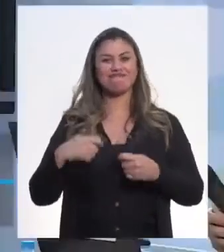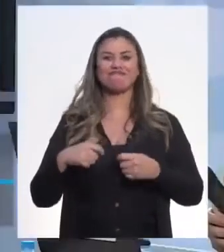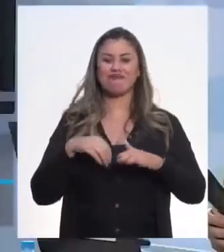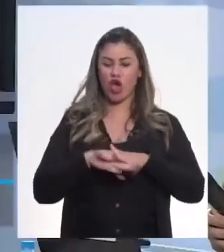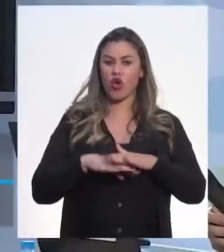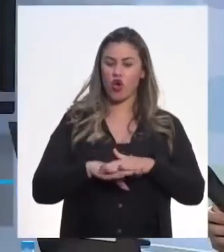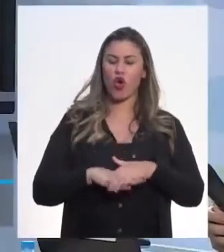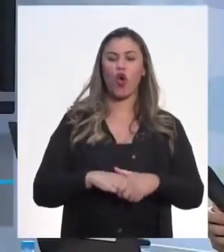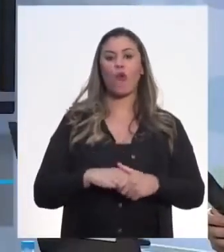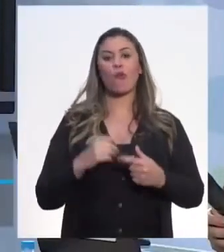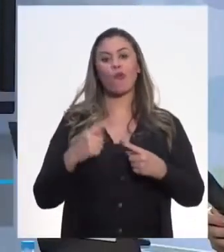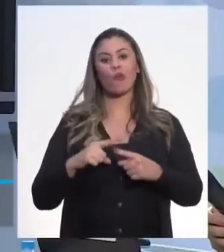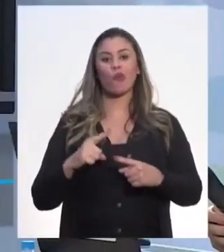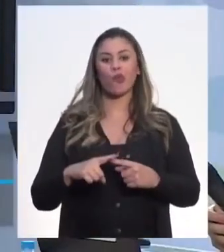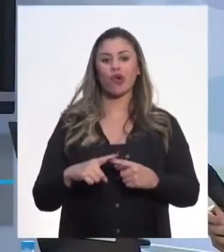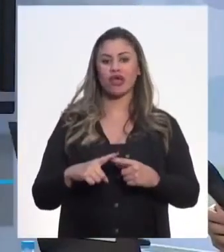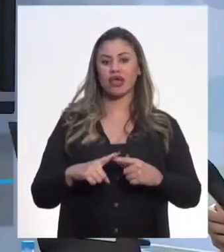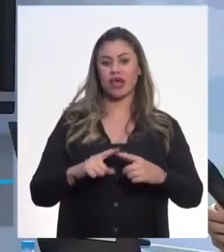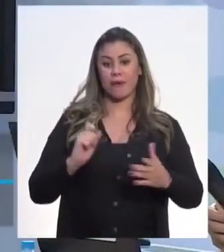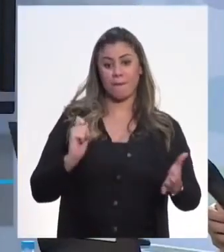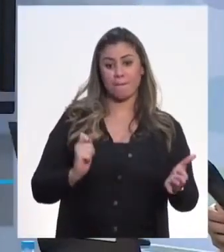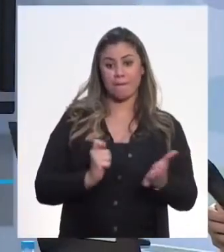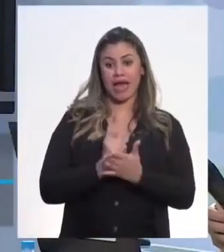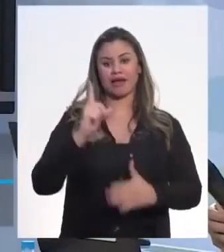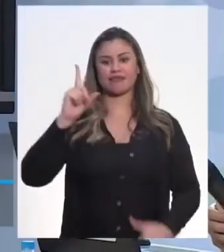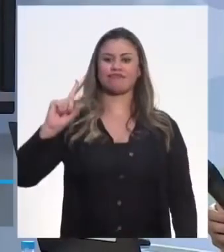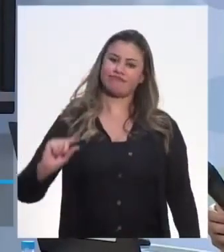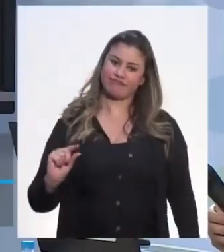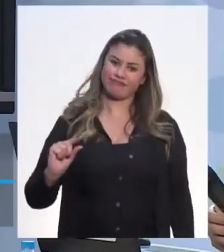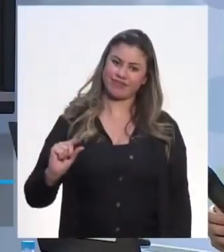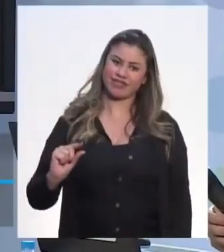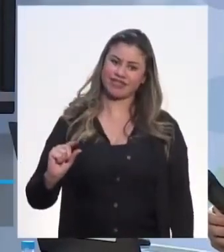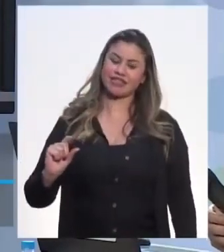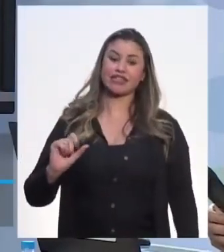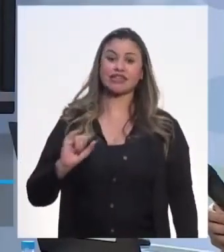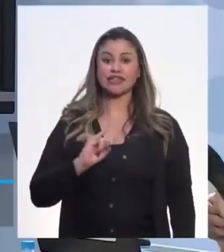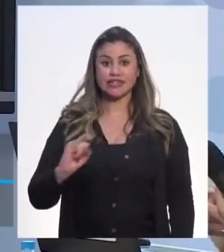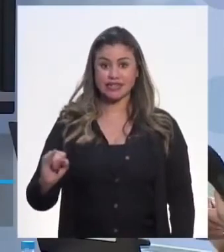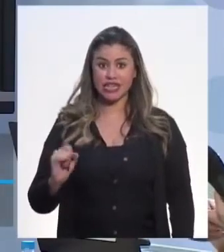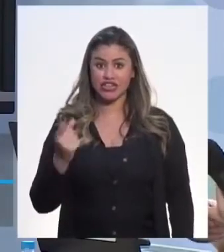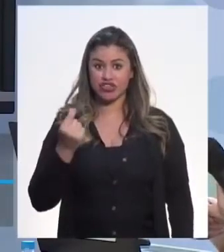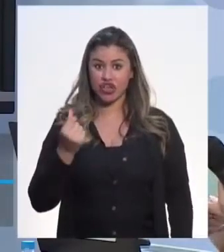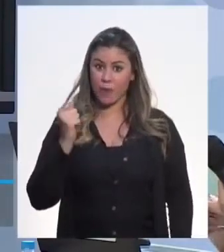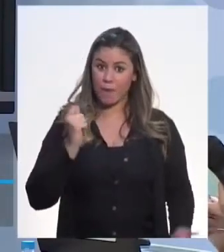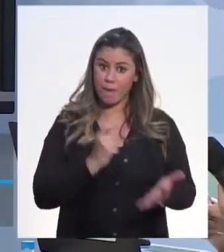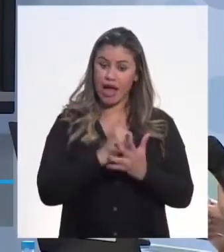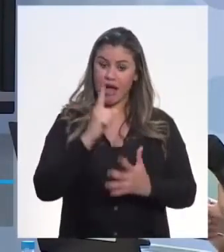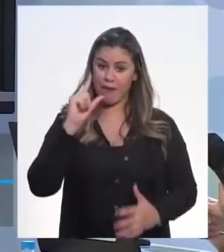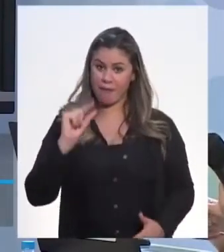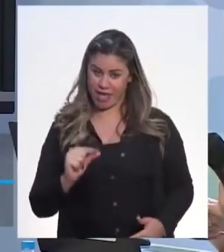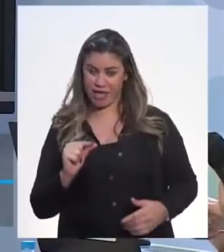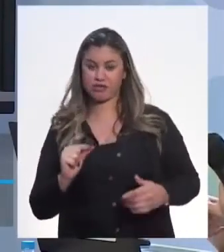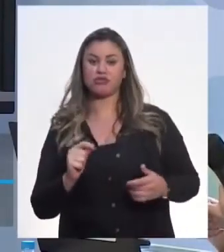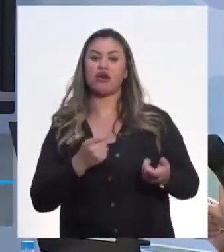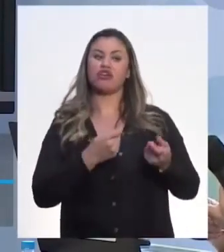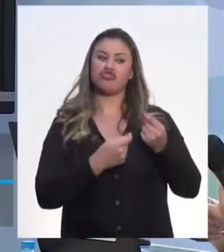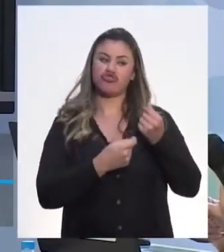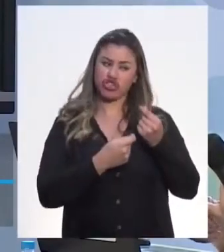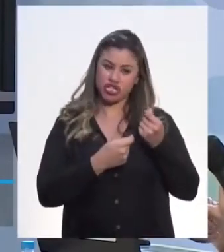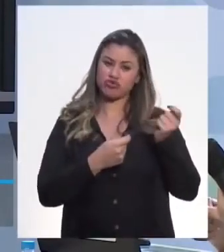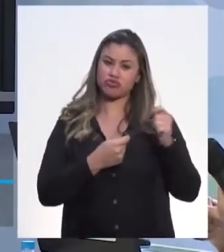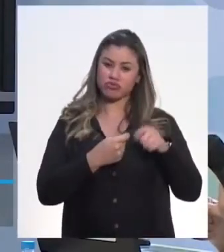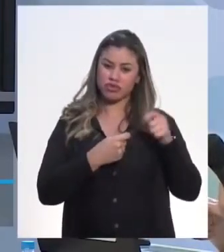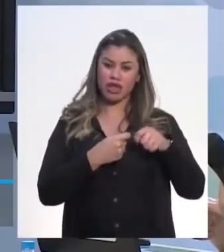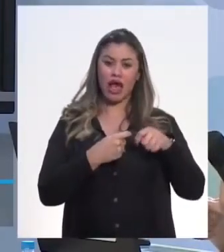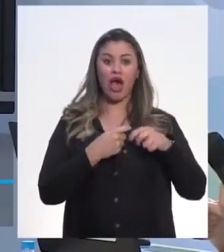Exatamente porque se eu economizo eu pago uma conta menor se eu pago uma conta menor Opa sobrou algum dinheirinho ali